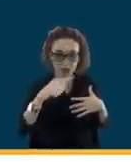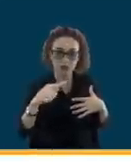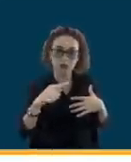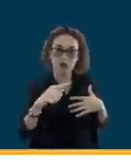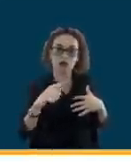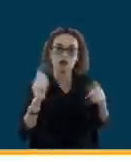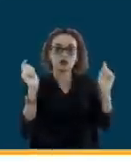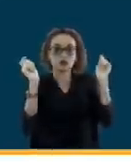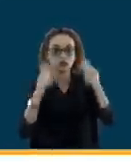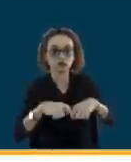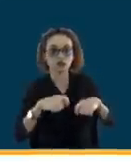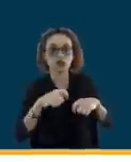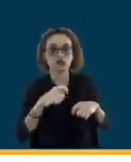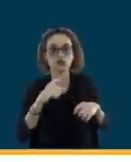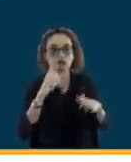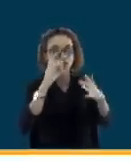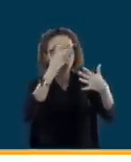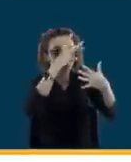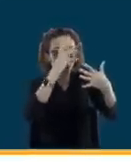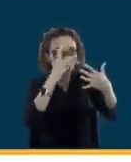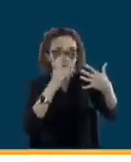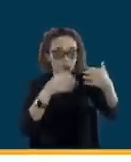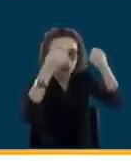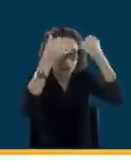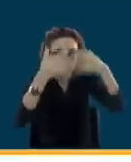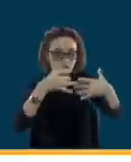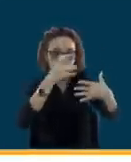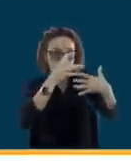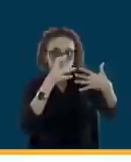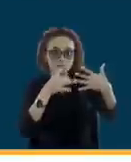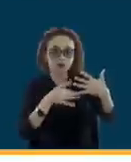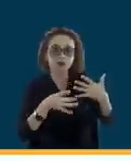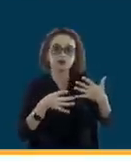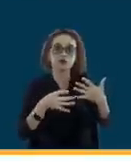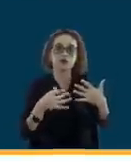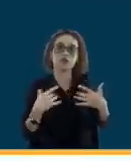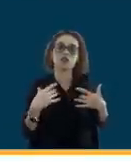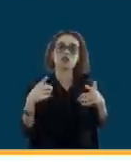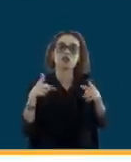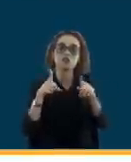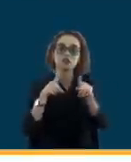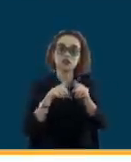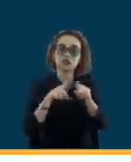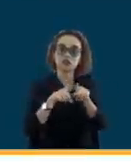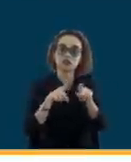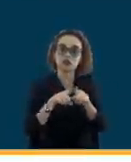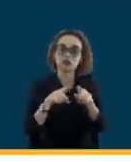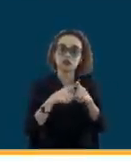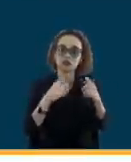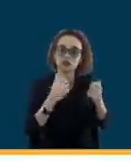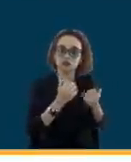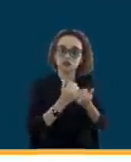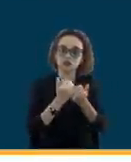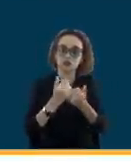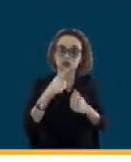tratar em detalhe. E nós recebemos e estamos também sendo acompanhados, né, embora esse curso seja um curso que